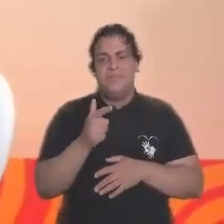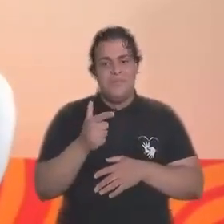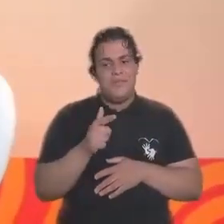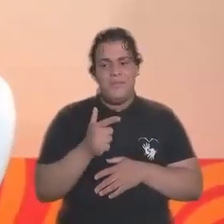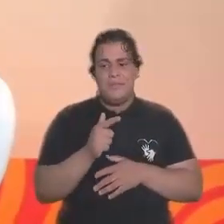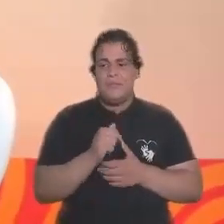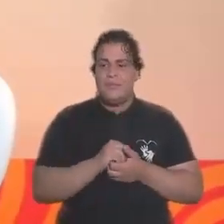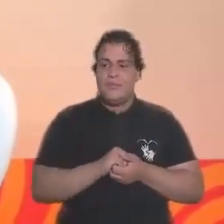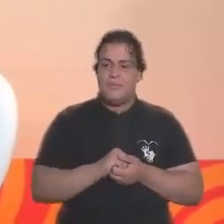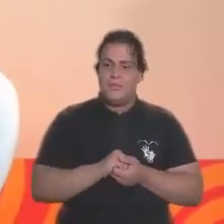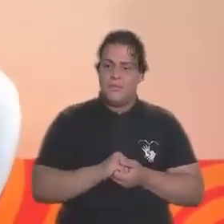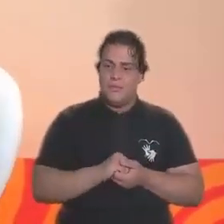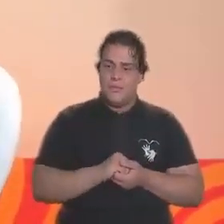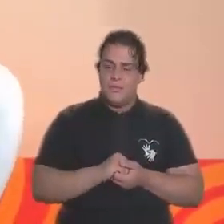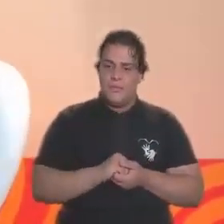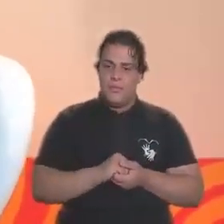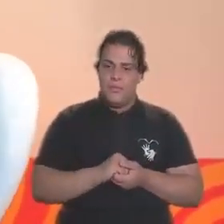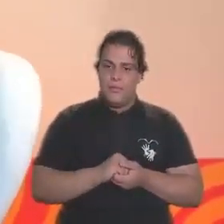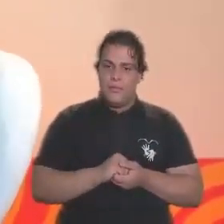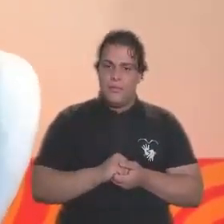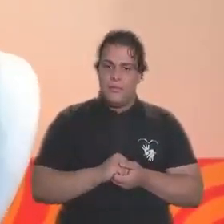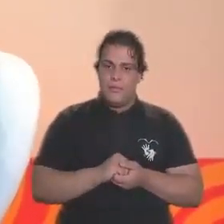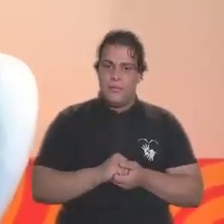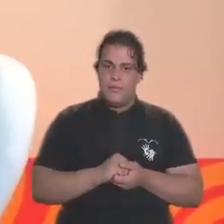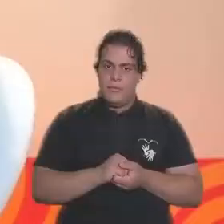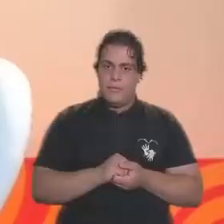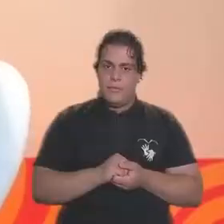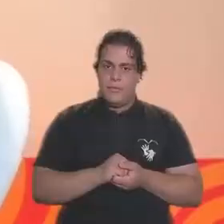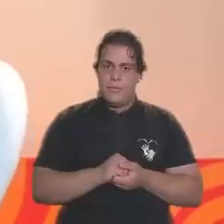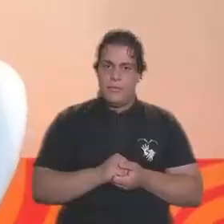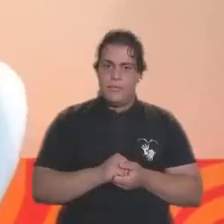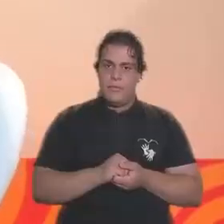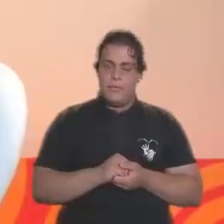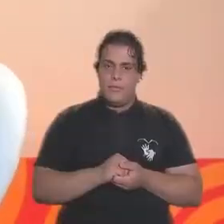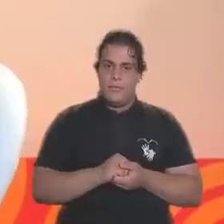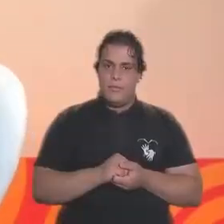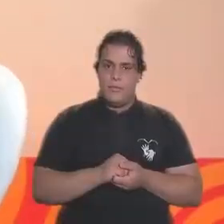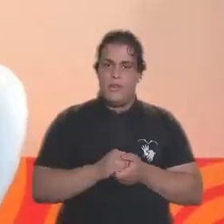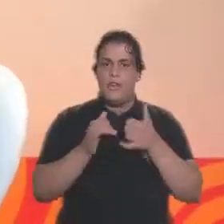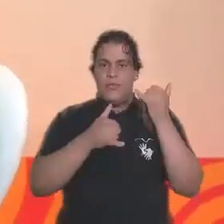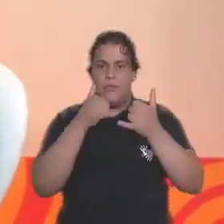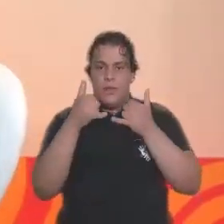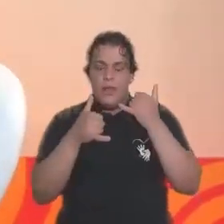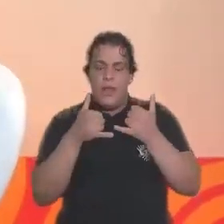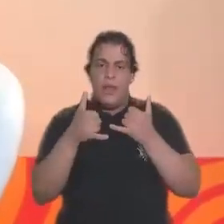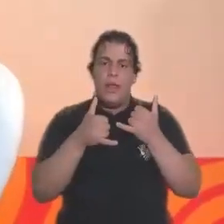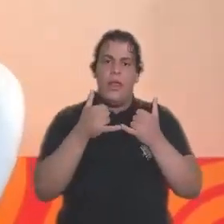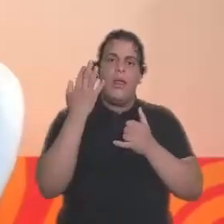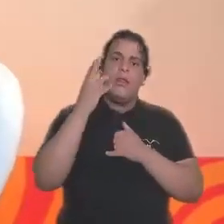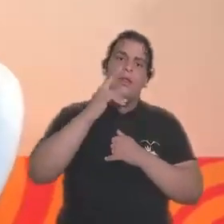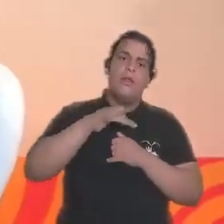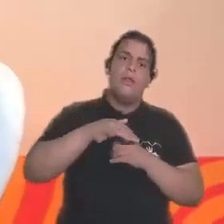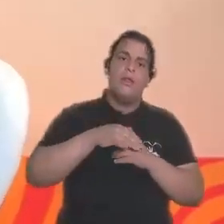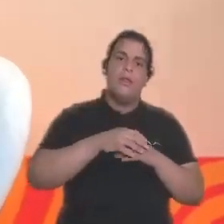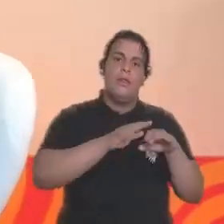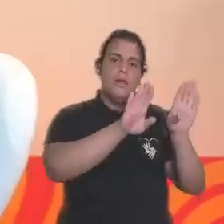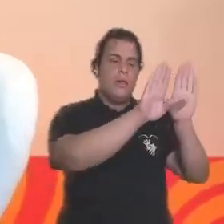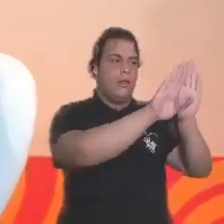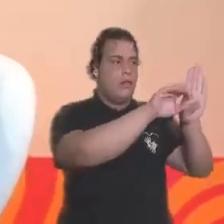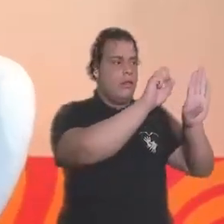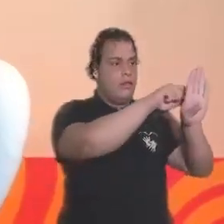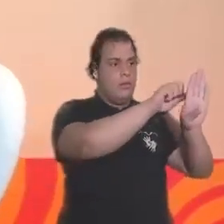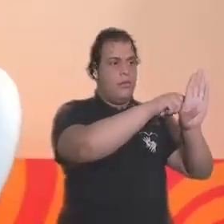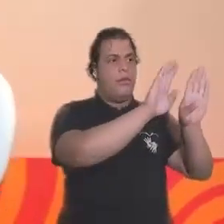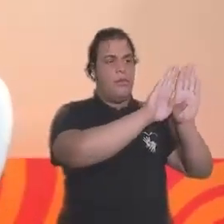acabou de se construir. Então, essas a gente já perdeu. Tinha aquela brincadeira, criança batia na porta do vizinho, pode entrar para